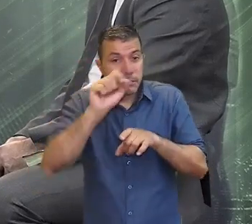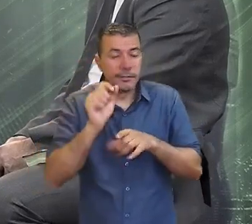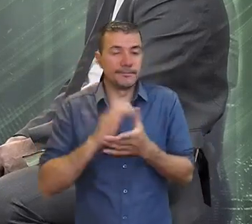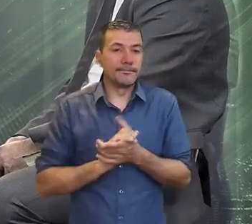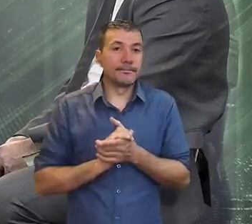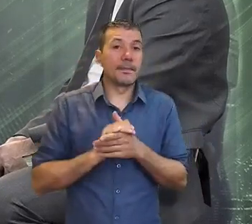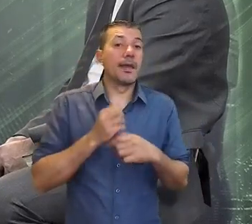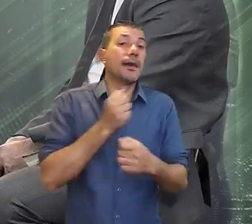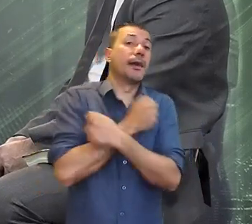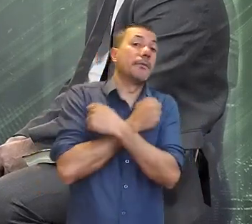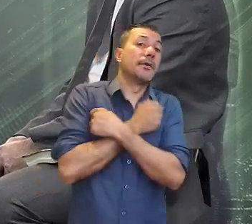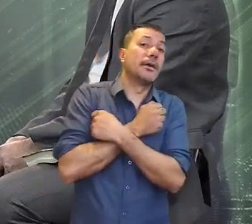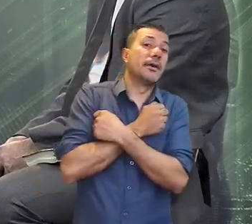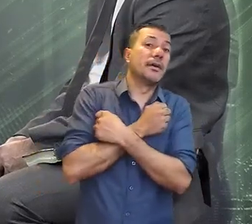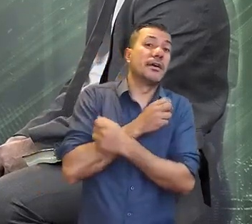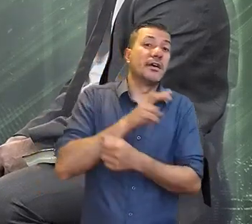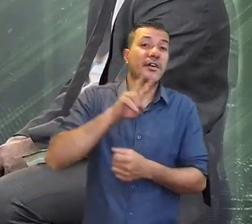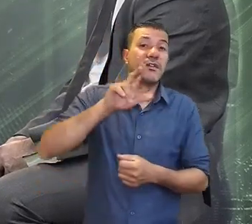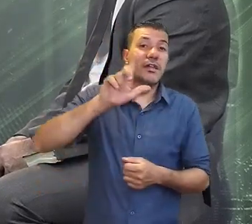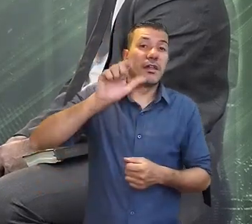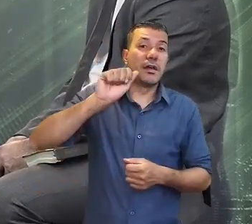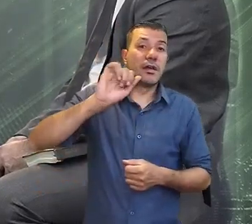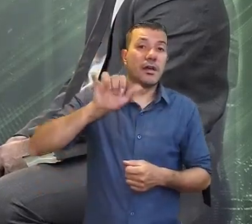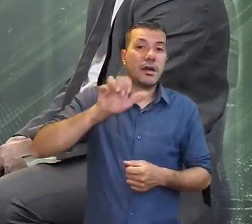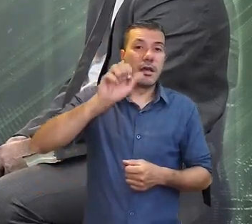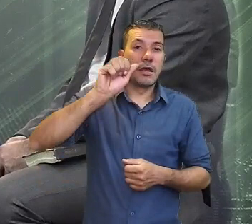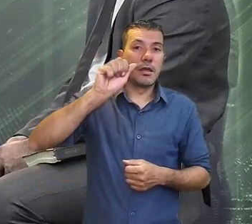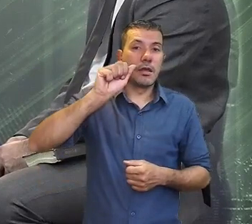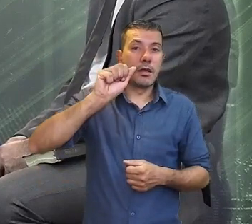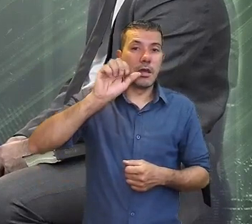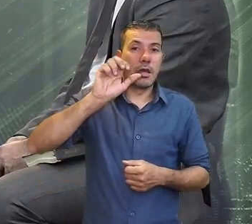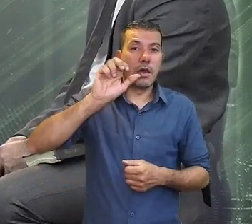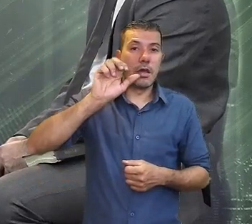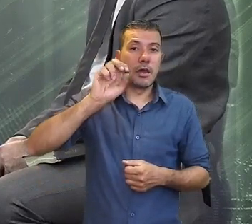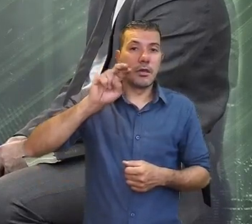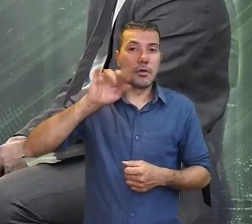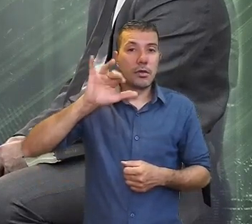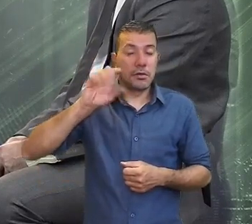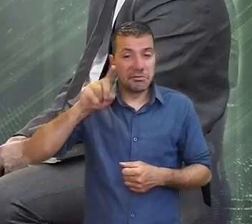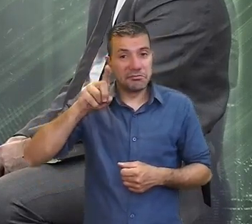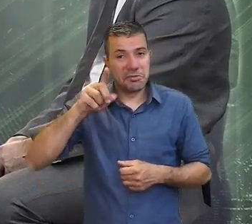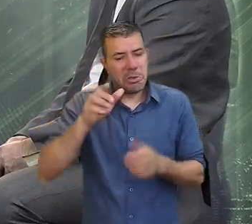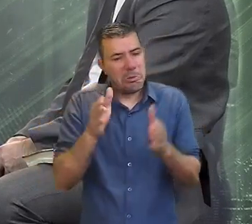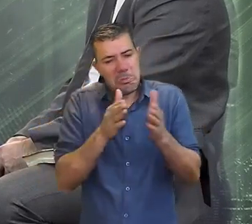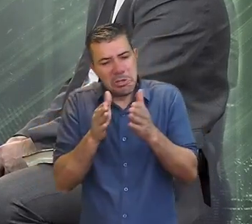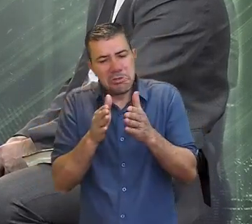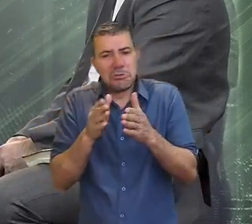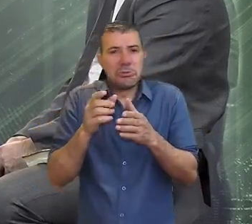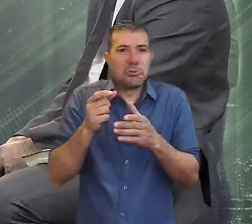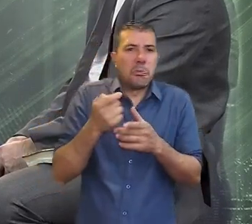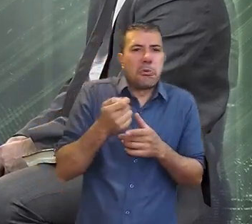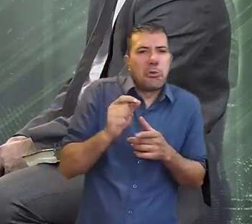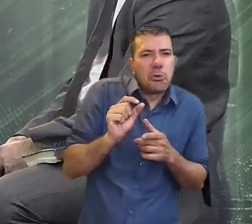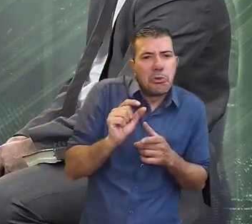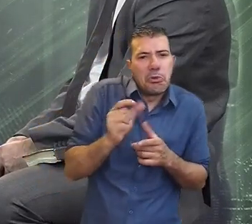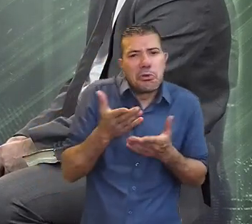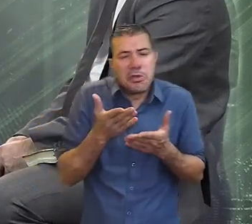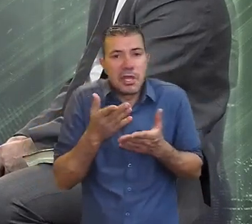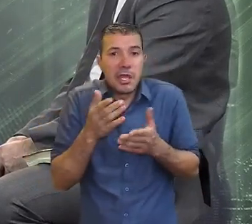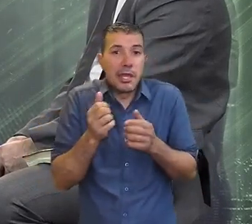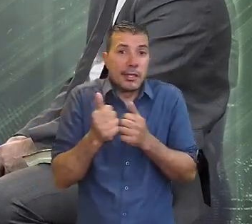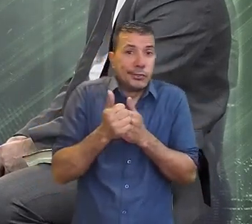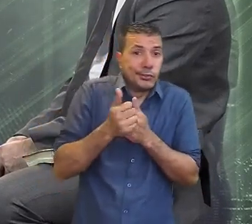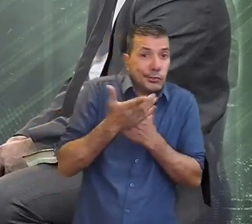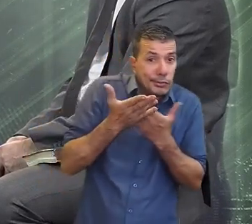Também quero mandar um abraço lá para o pessoal da Vila Jacuí. Eu tive também a oportunidade de ser pastor lá. Foi um período pequeno, curto, mas muito abençoado. Fiquei 5 meses com eles,